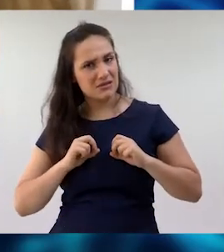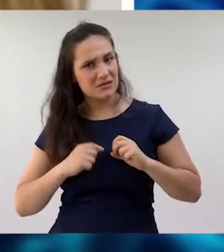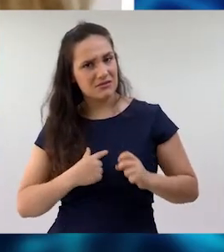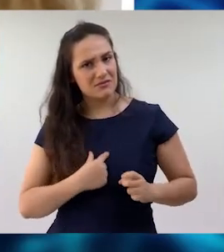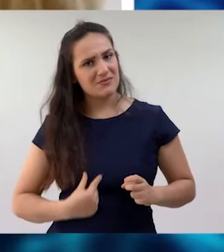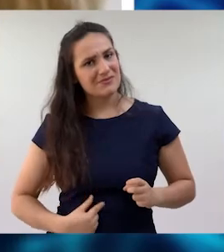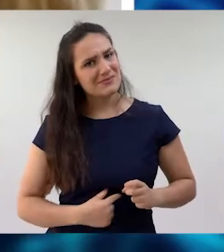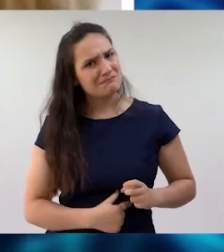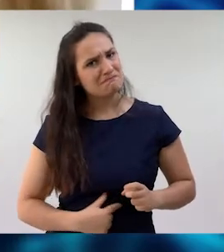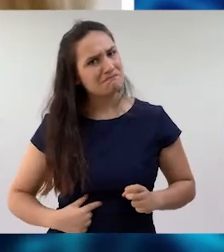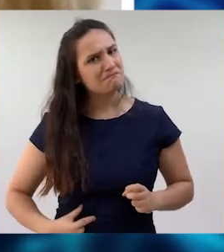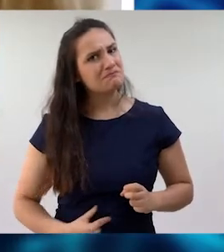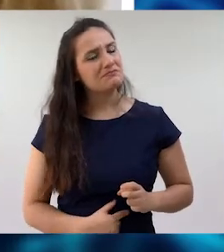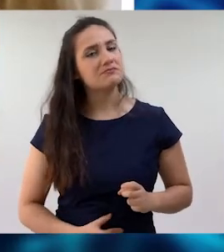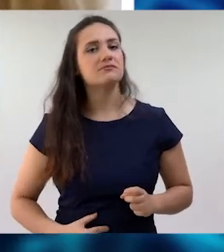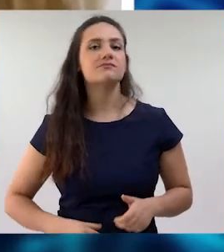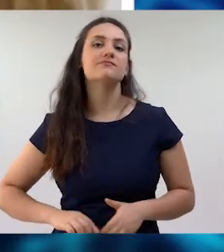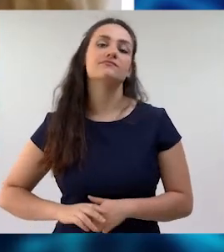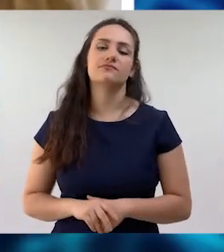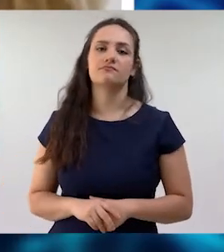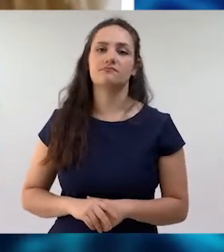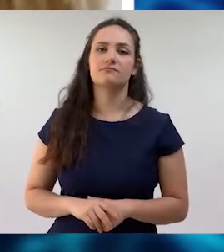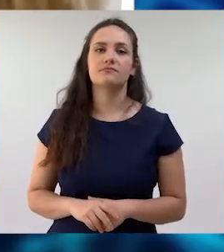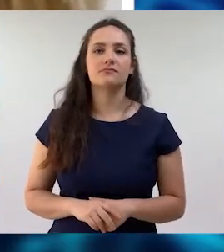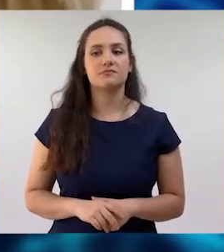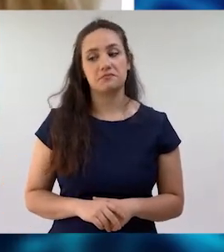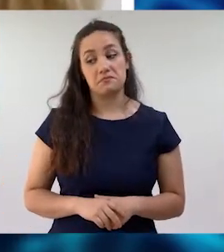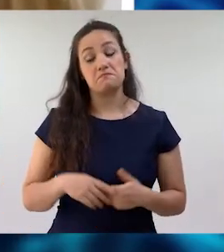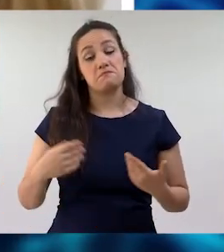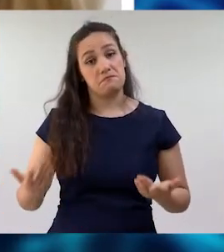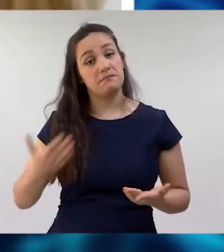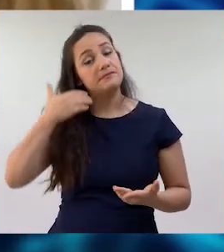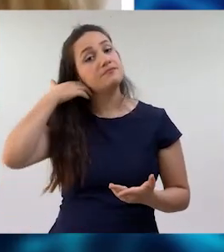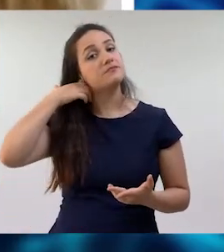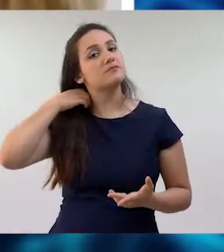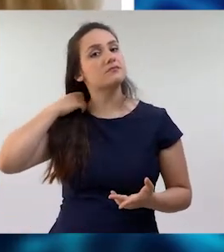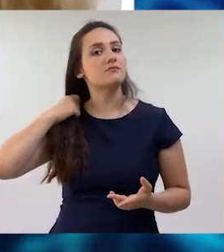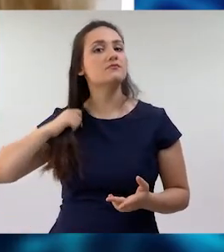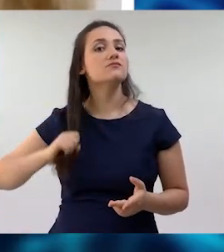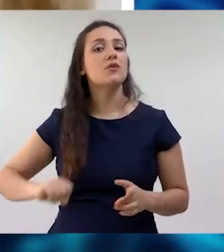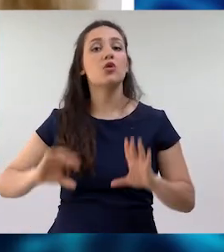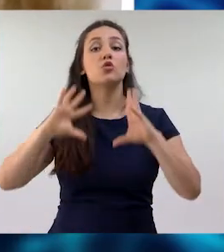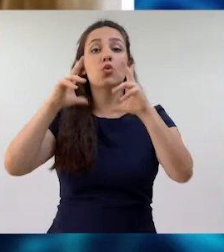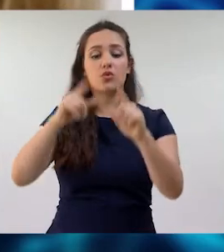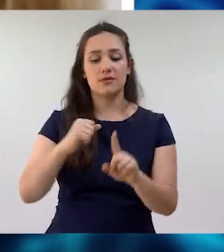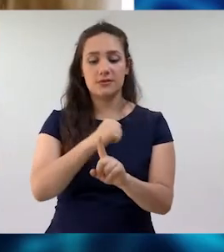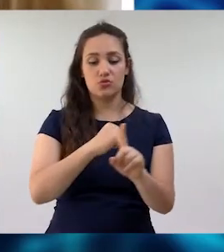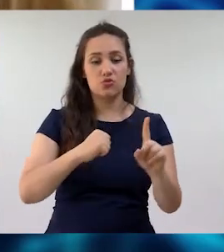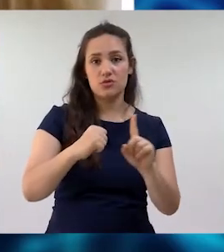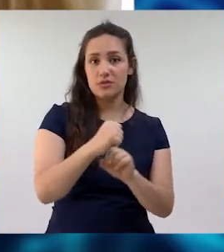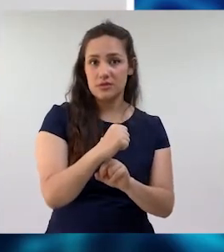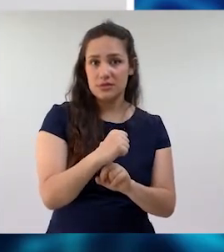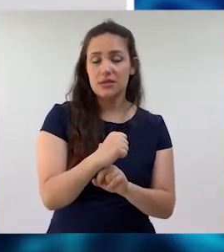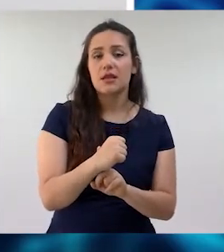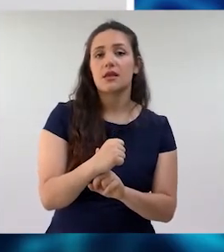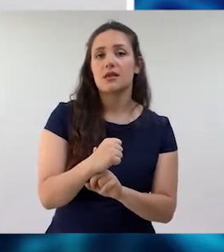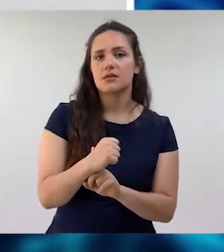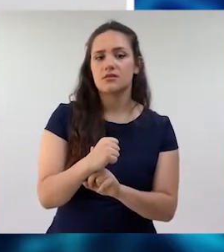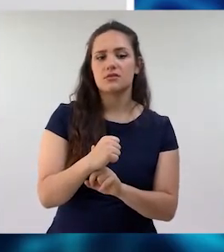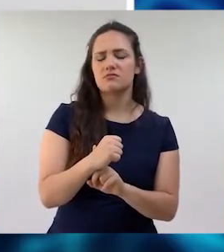Olha, isso é um tema muito interessante. Sabe que, na verdade, a sociedade